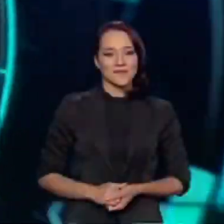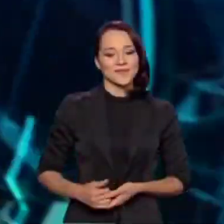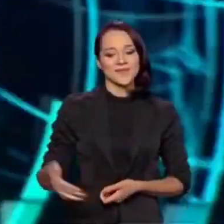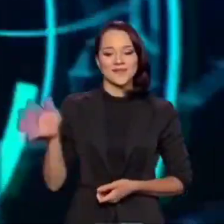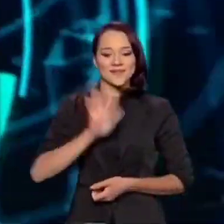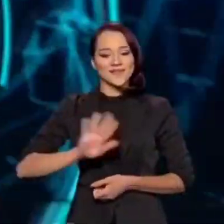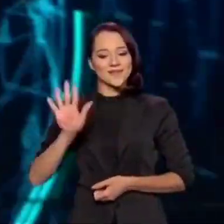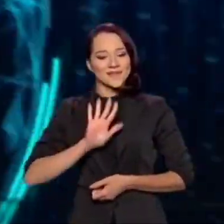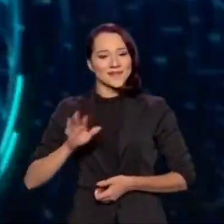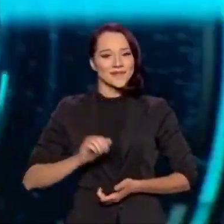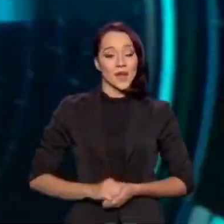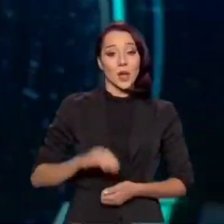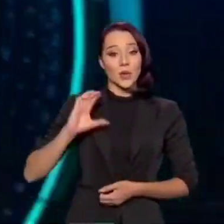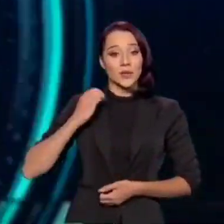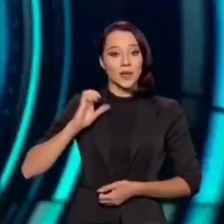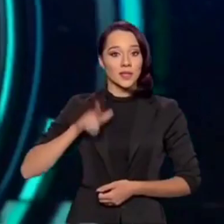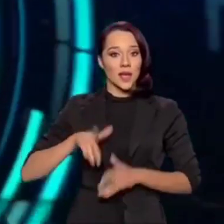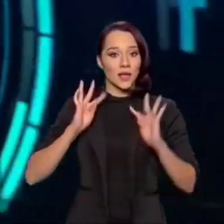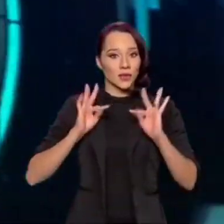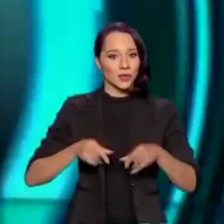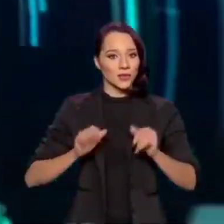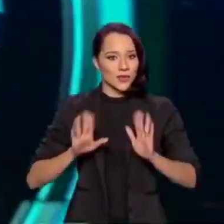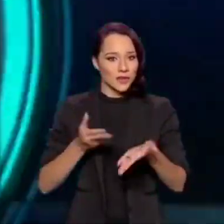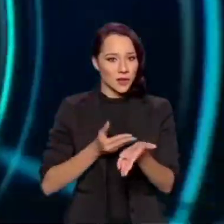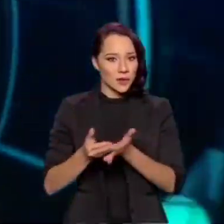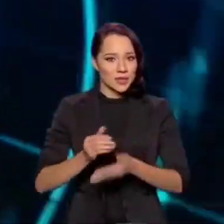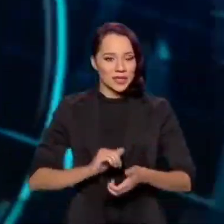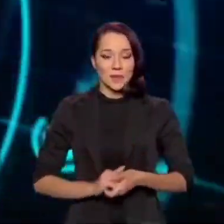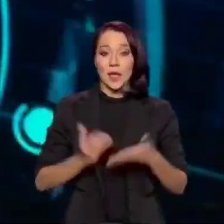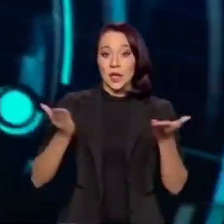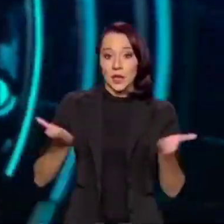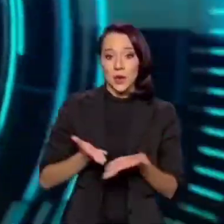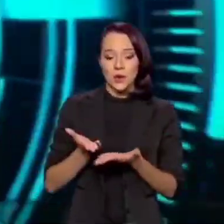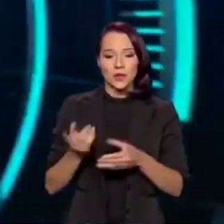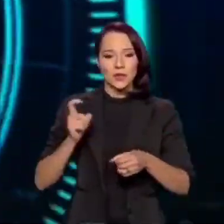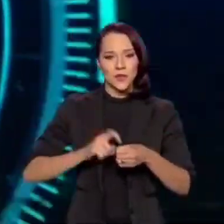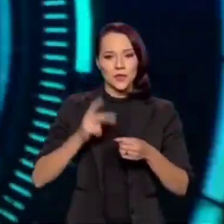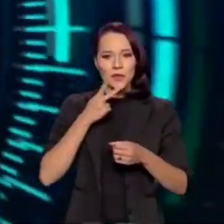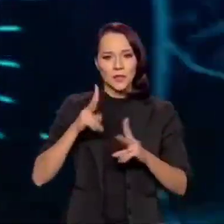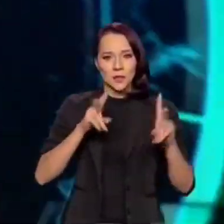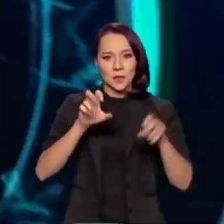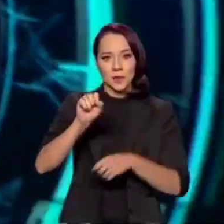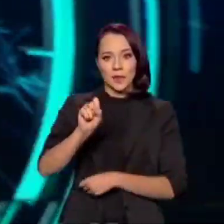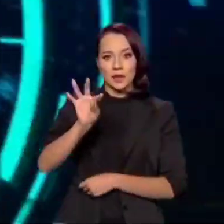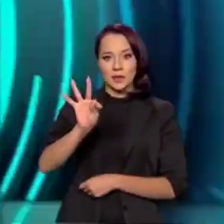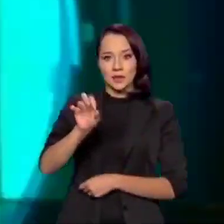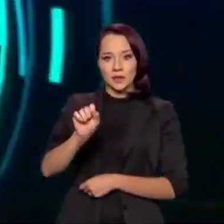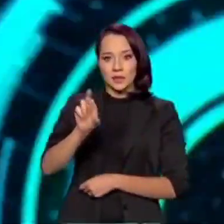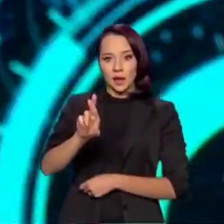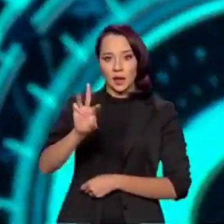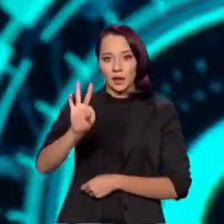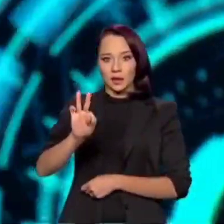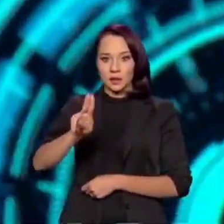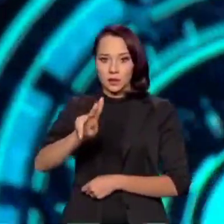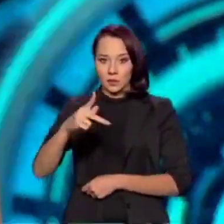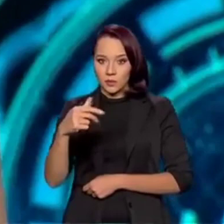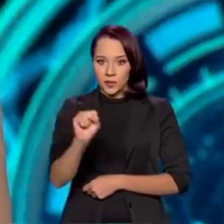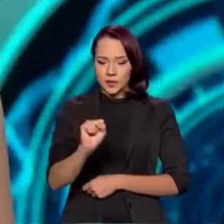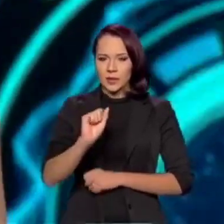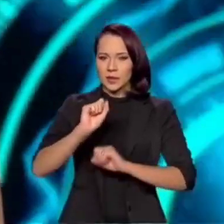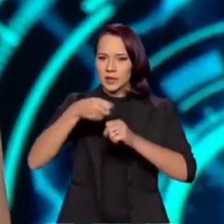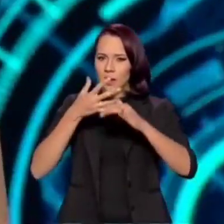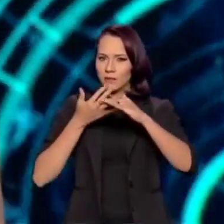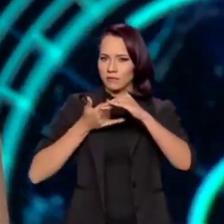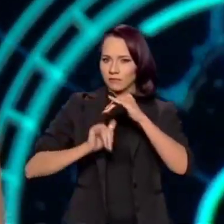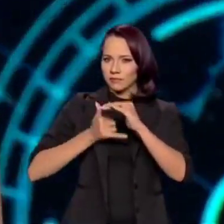Oi, gente! Ciência é tudo, já está no ar e hoje a gente volta a falar sobre as startups. Esse termo em